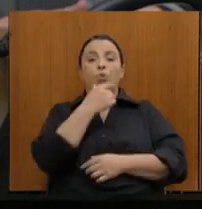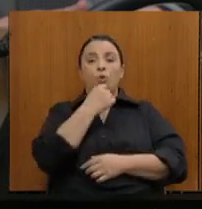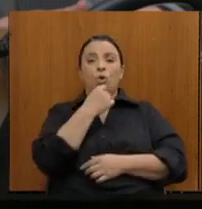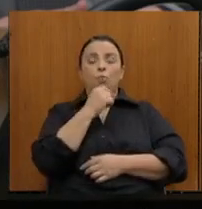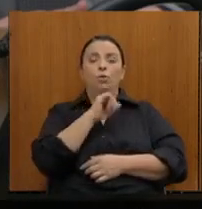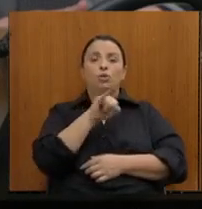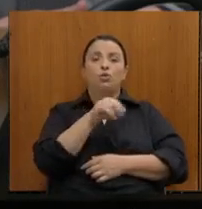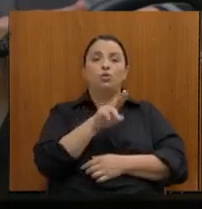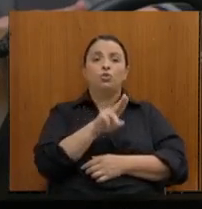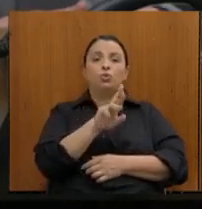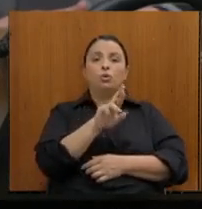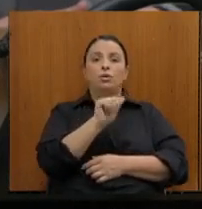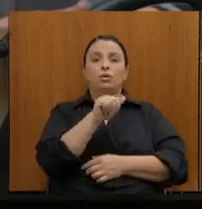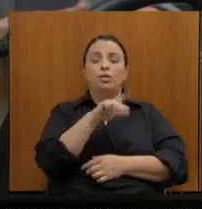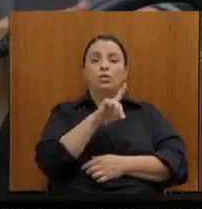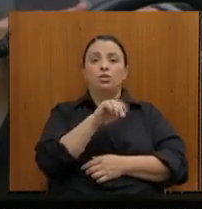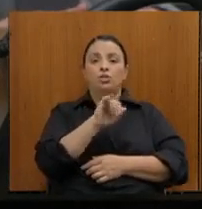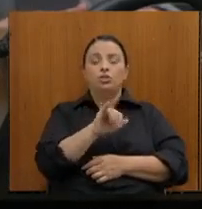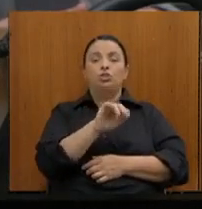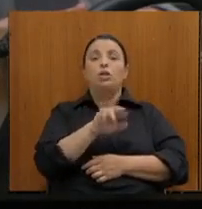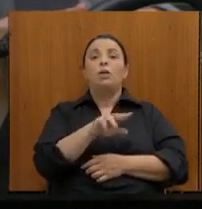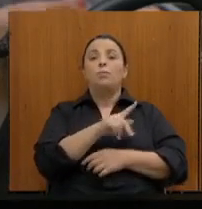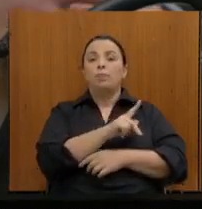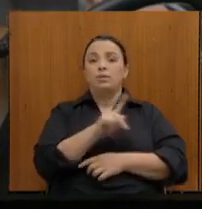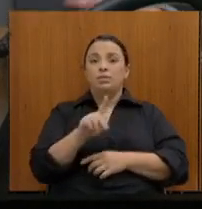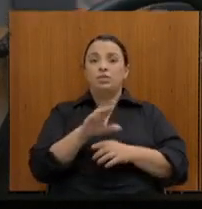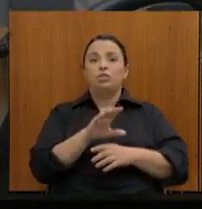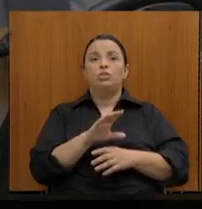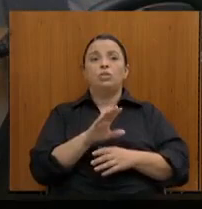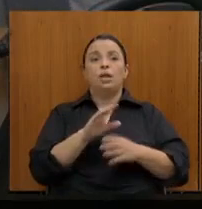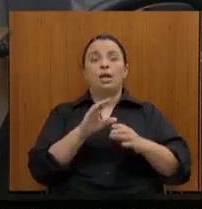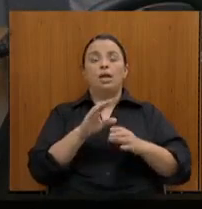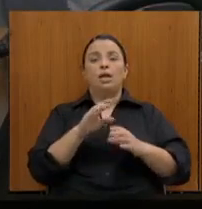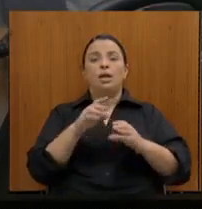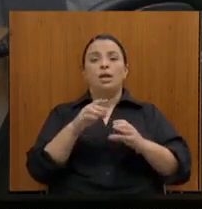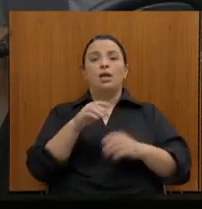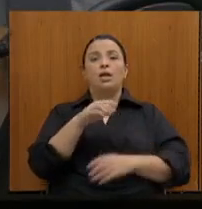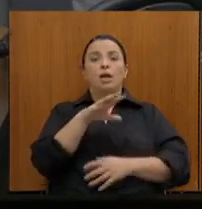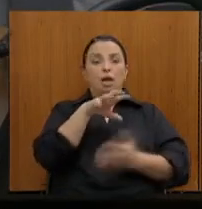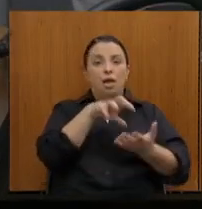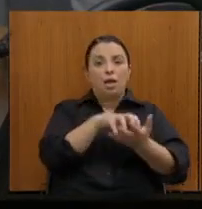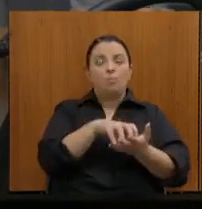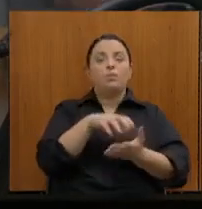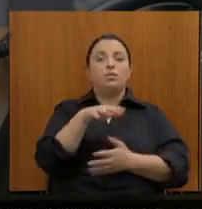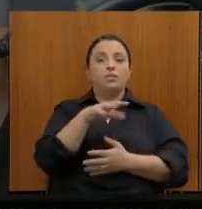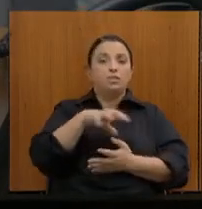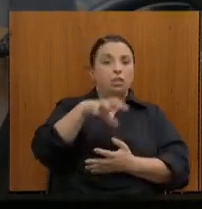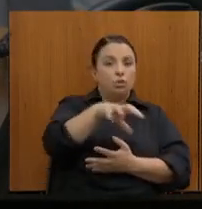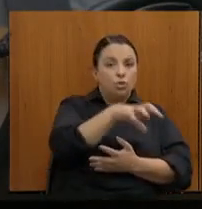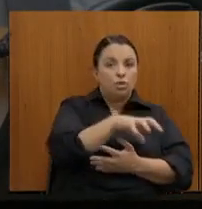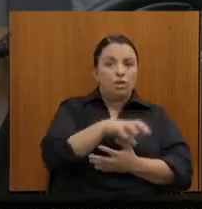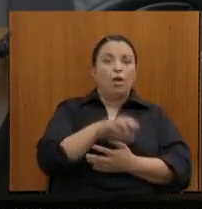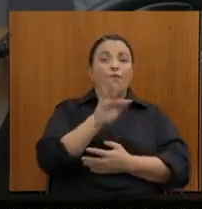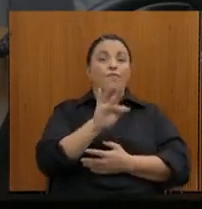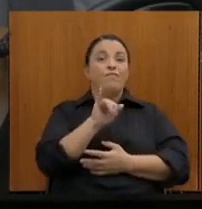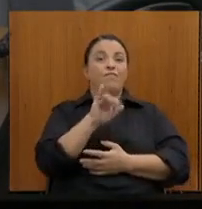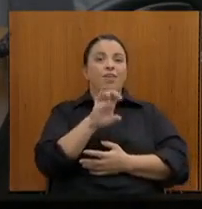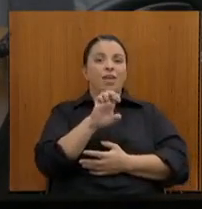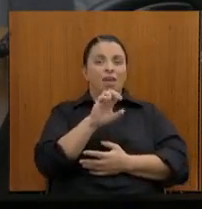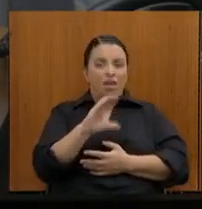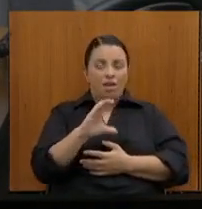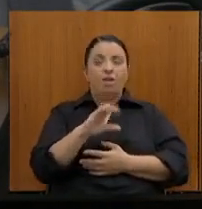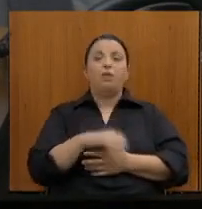presidente da Câmara setorial de energias renováveis do Ceará e construtor da energia da Federação das indústrias